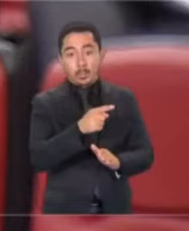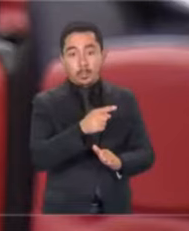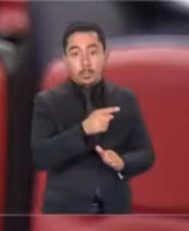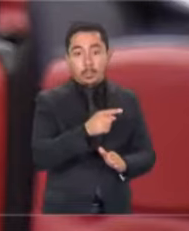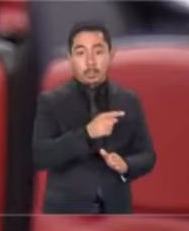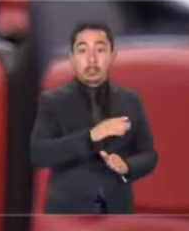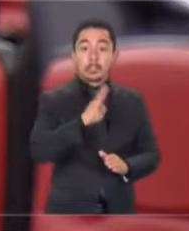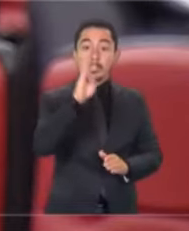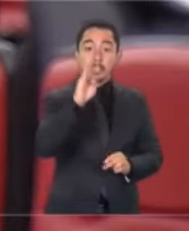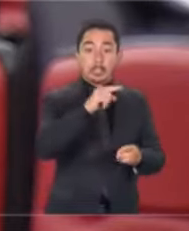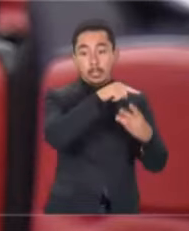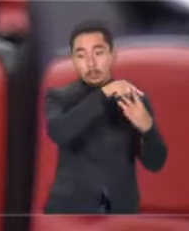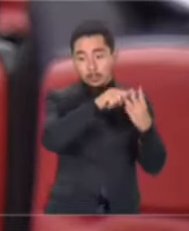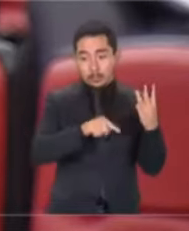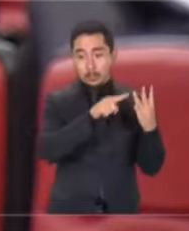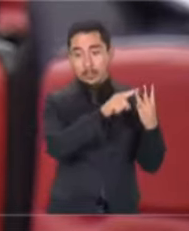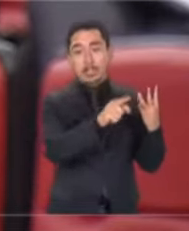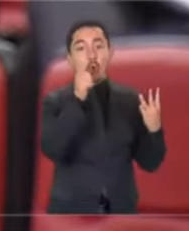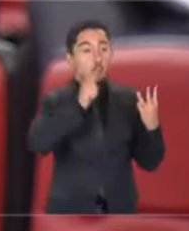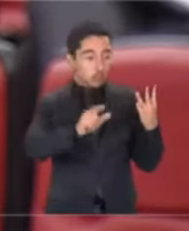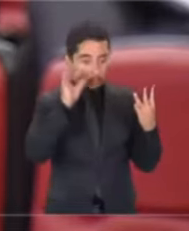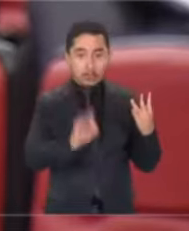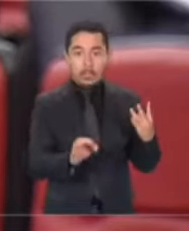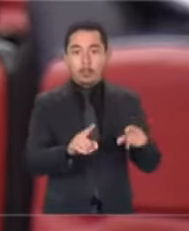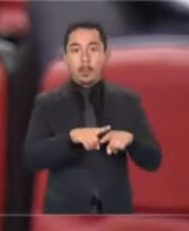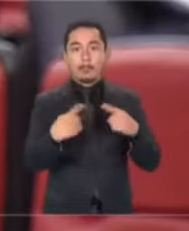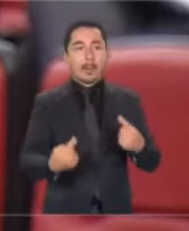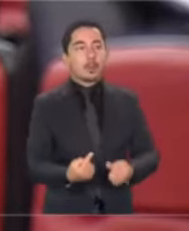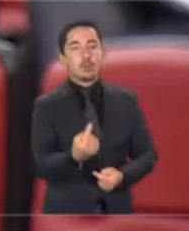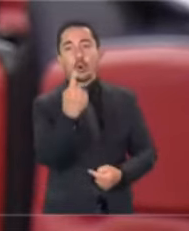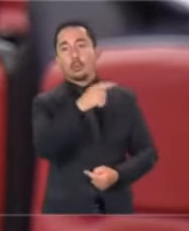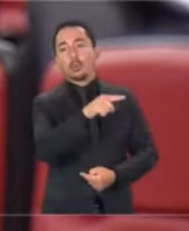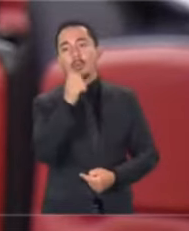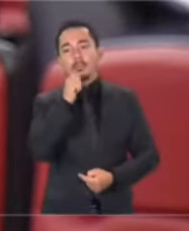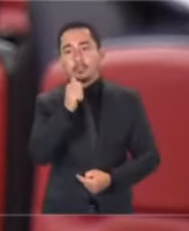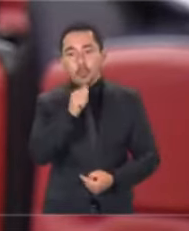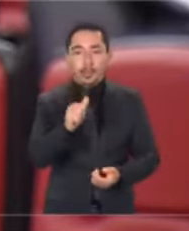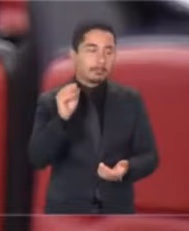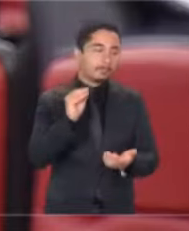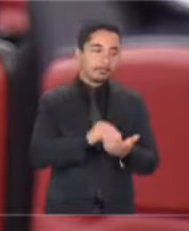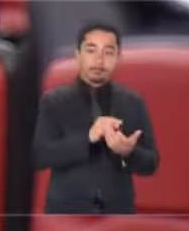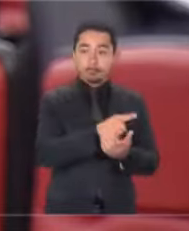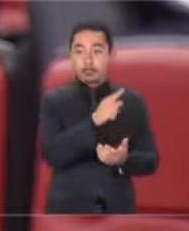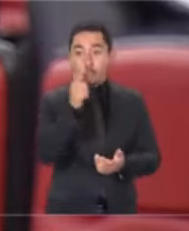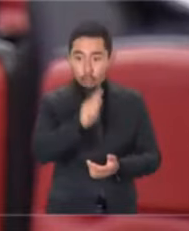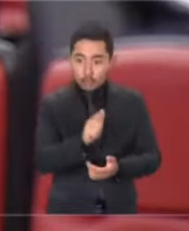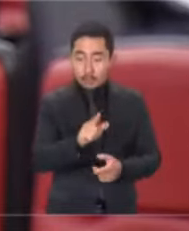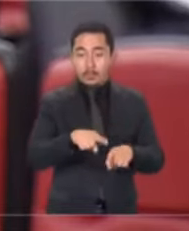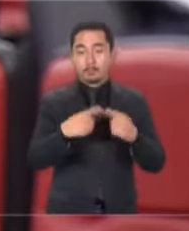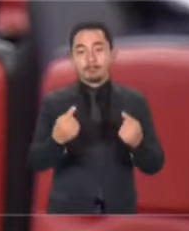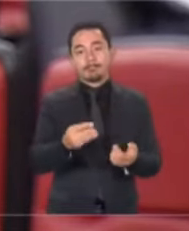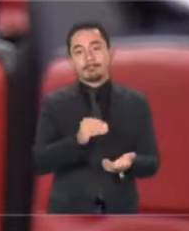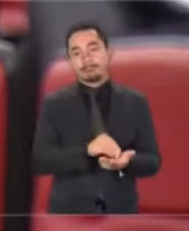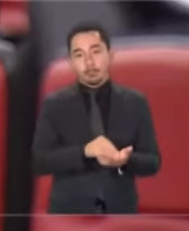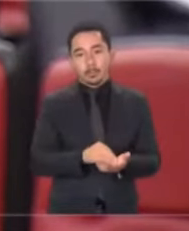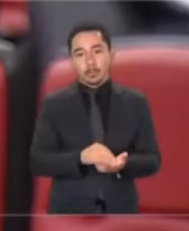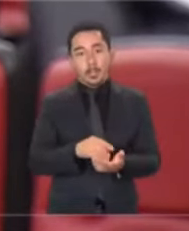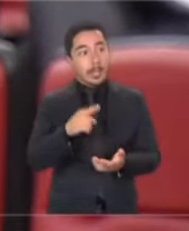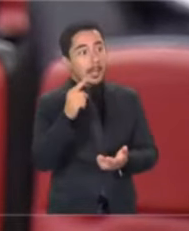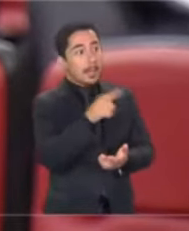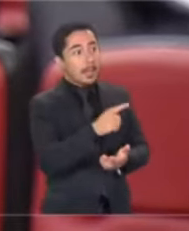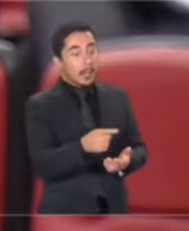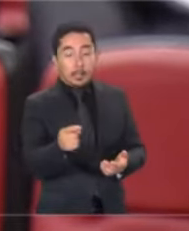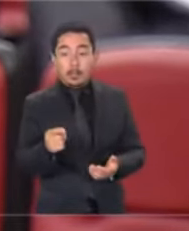candidatos a que haviam sido eleitos e da única candidata mulher que havia sido eleita, que entre homens e mulheres foi a candidata que mais aferiu